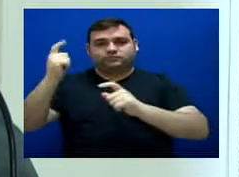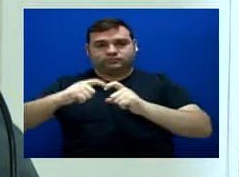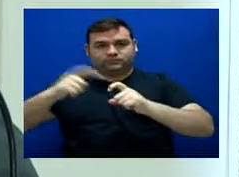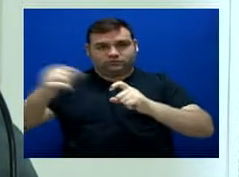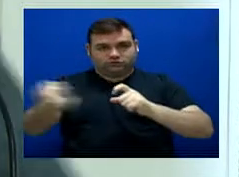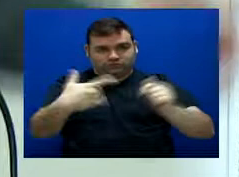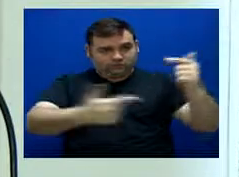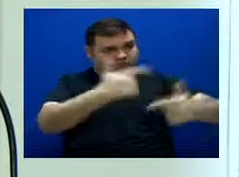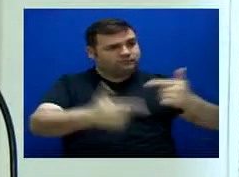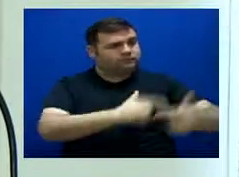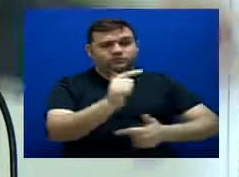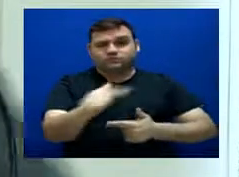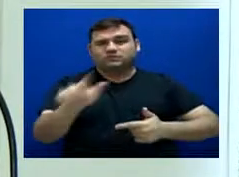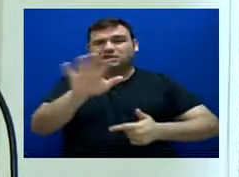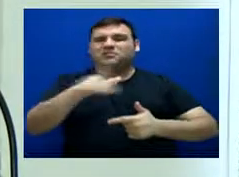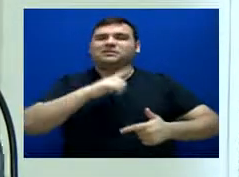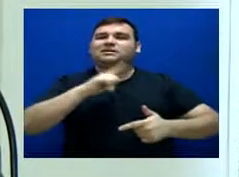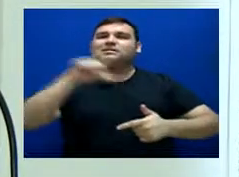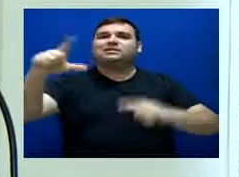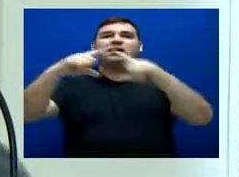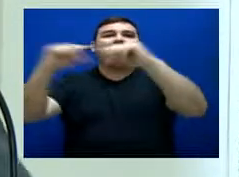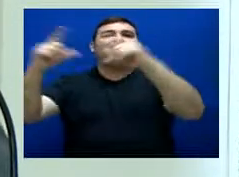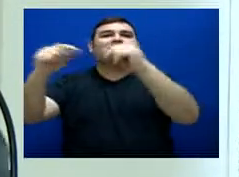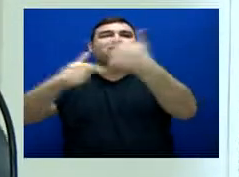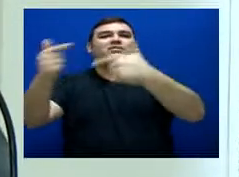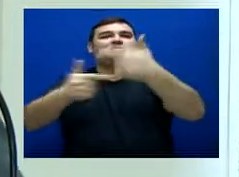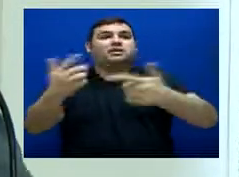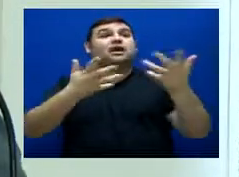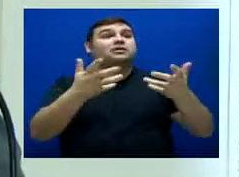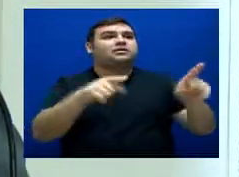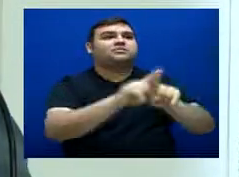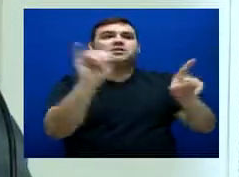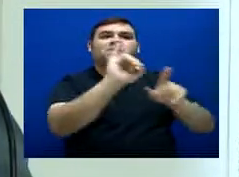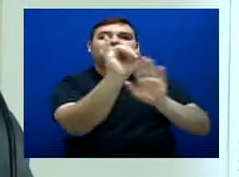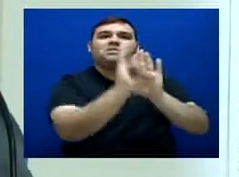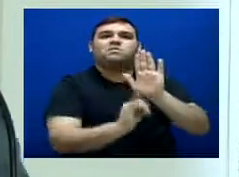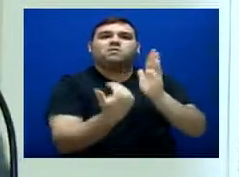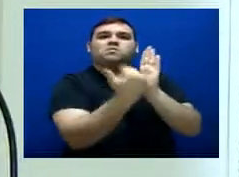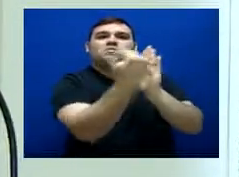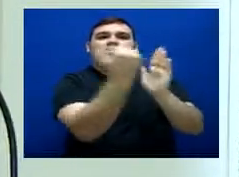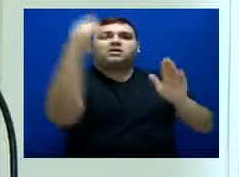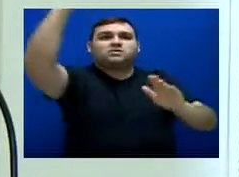eles colocam um cargo lá em Brasília, querem aumentar agora a taxa de iluminação.